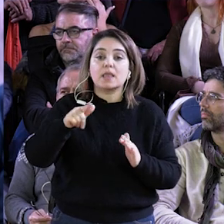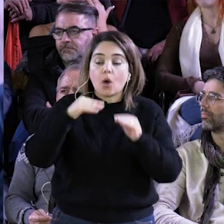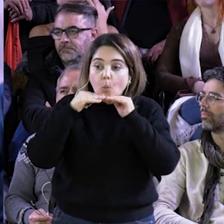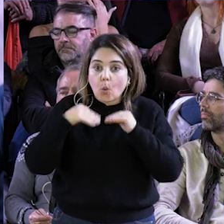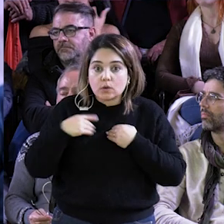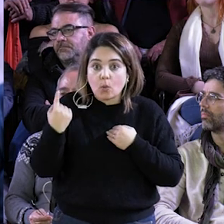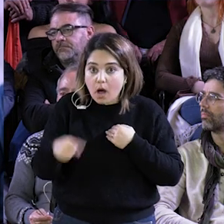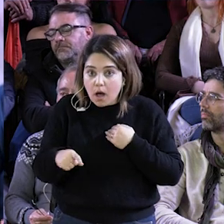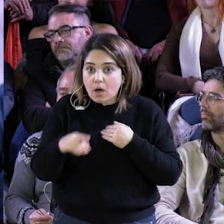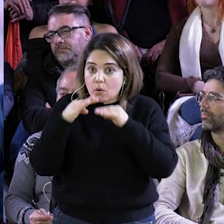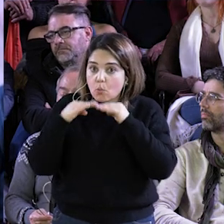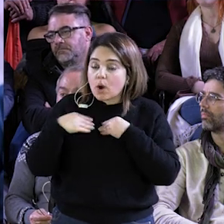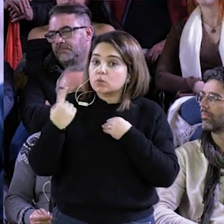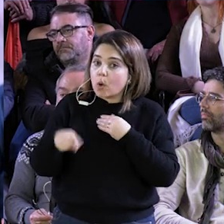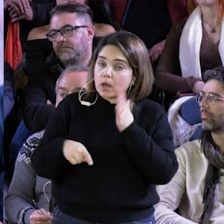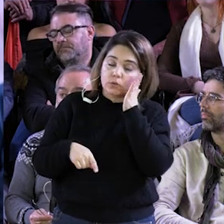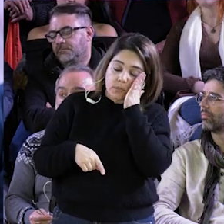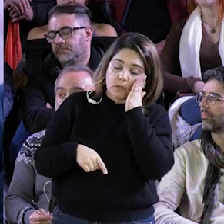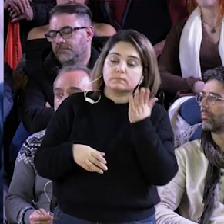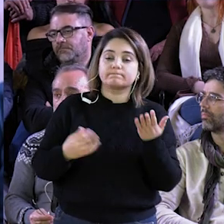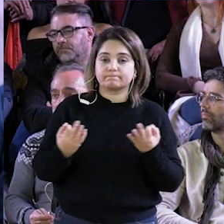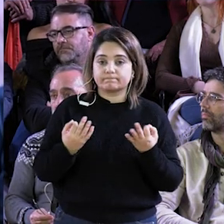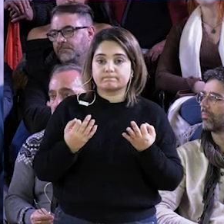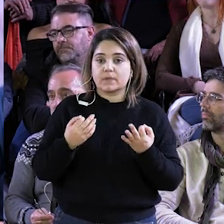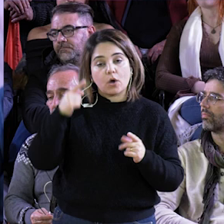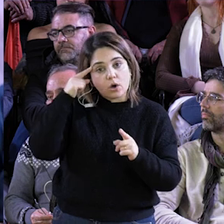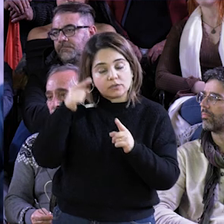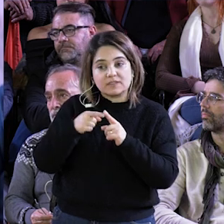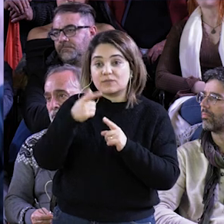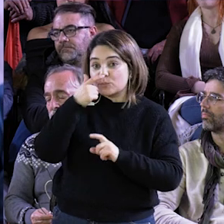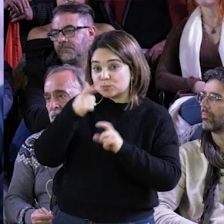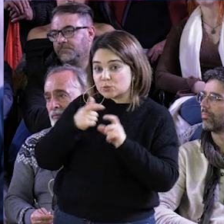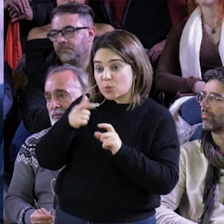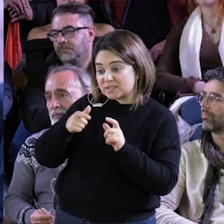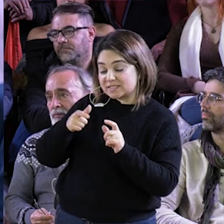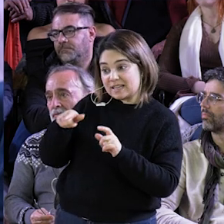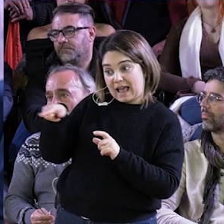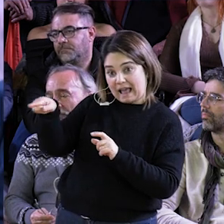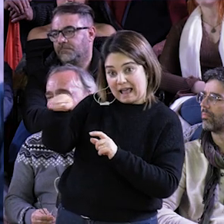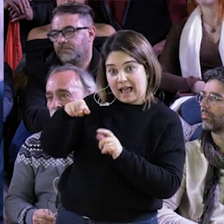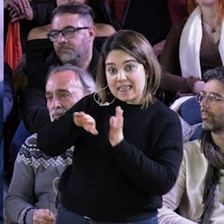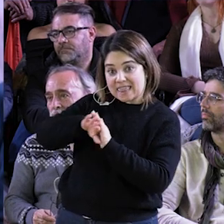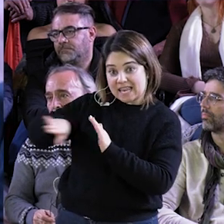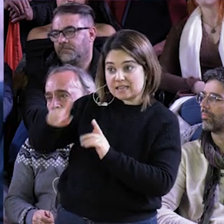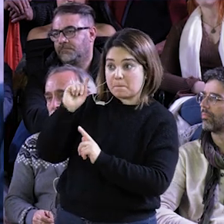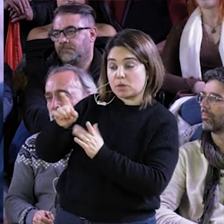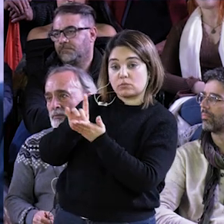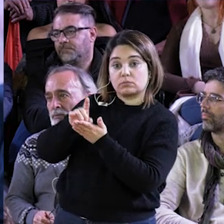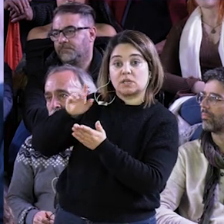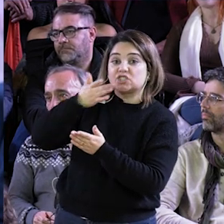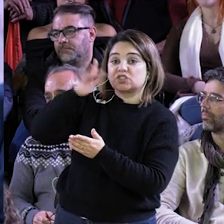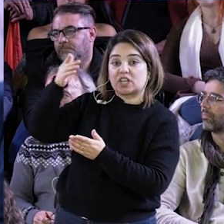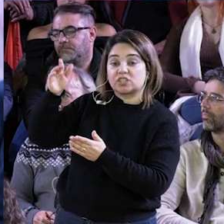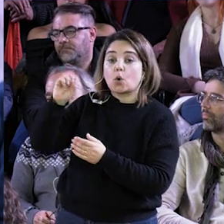ao menos um quarto, para dormir. Para que aqueles que a direita mandou emigrar possam voltar, se quiserem. Para que os jovens que